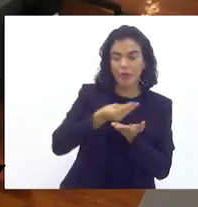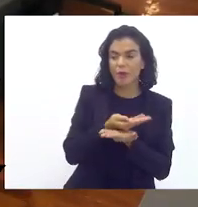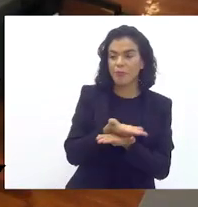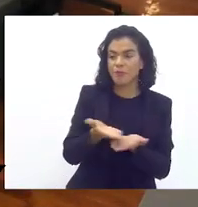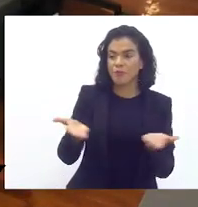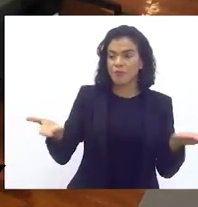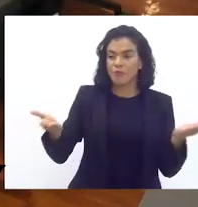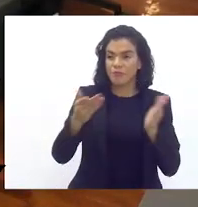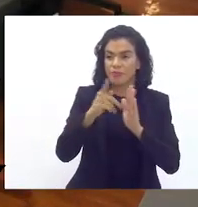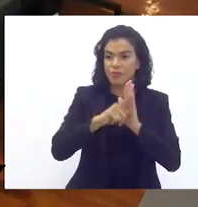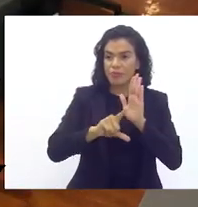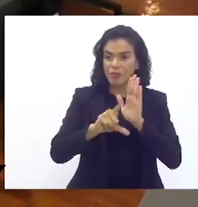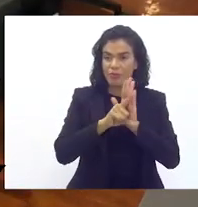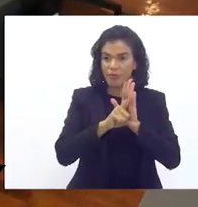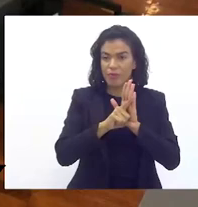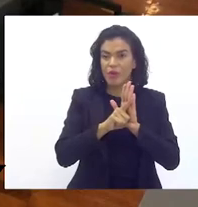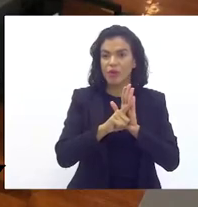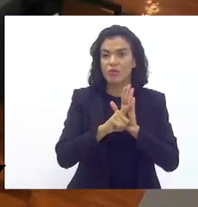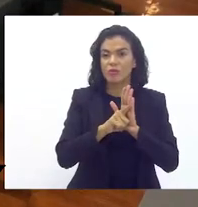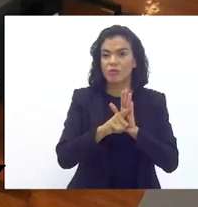também do